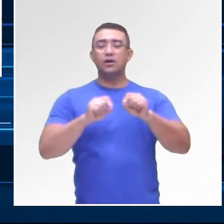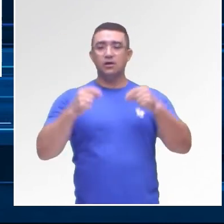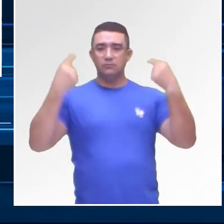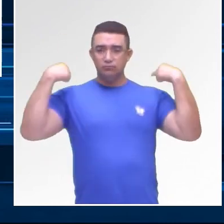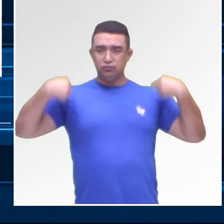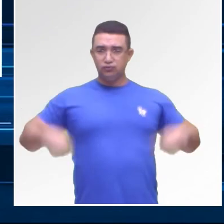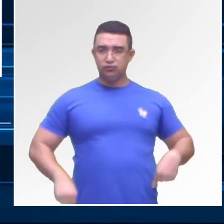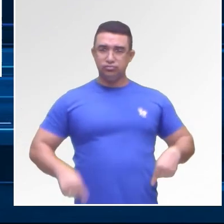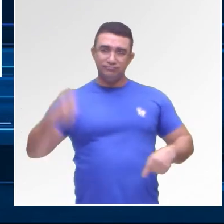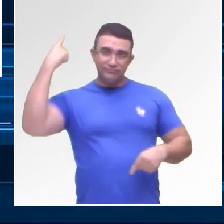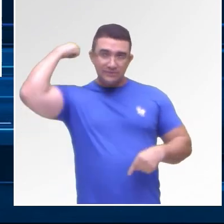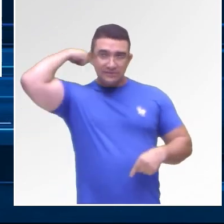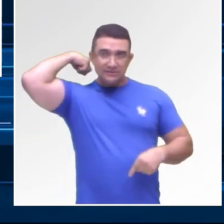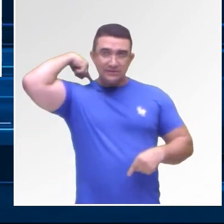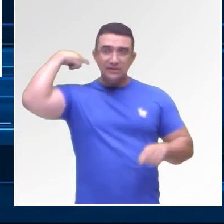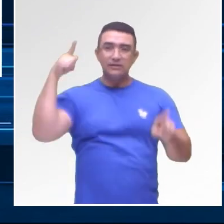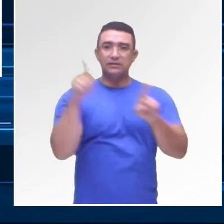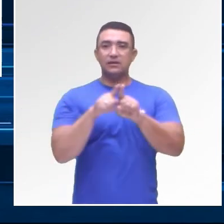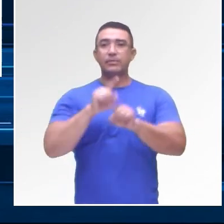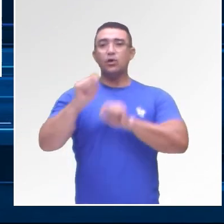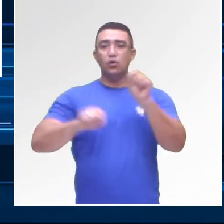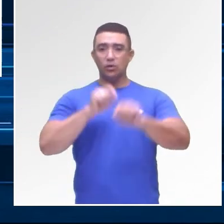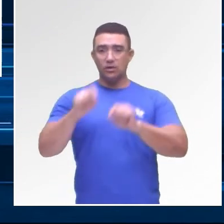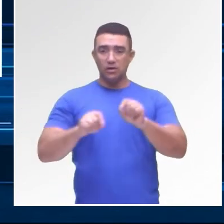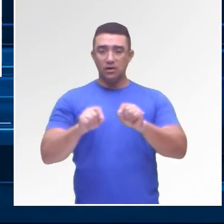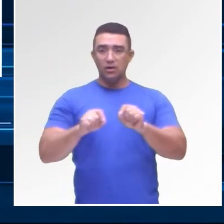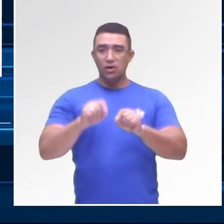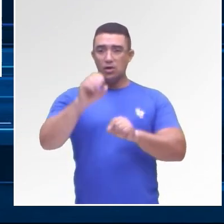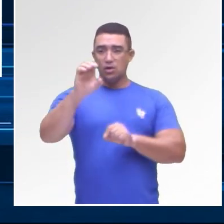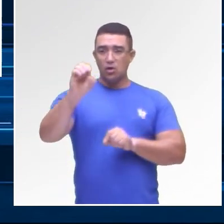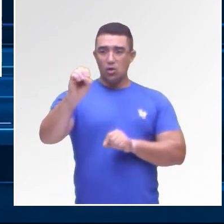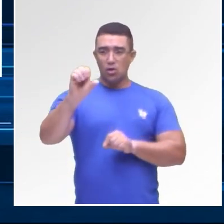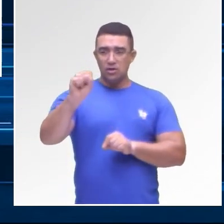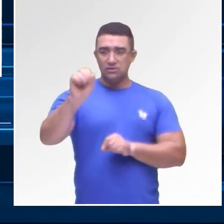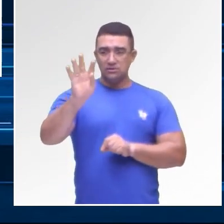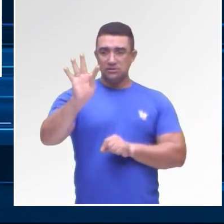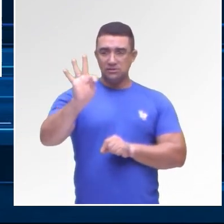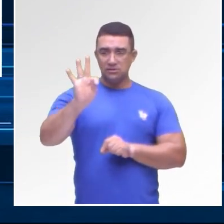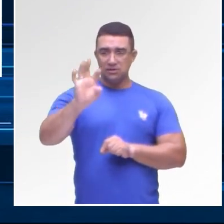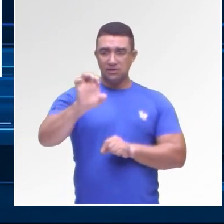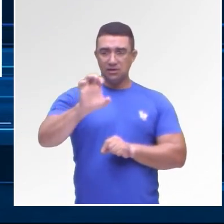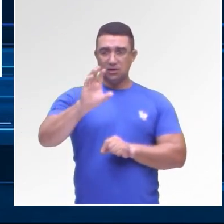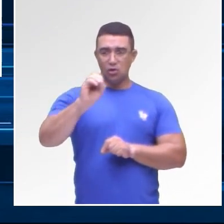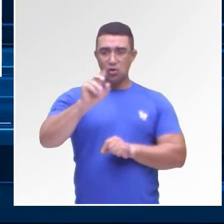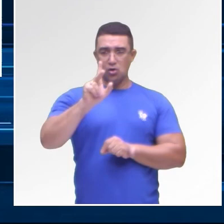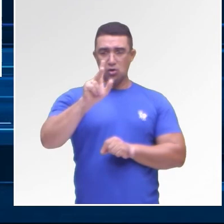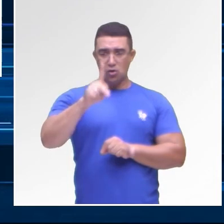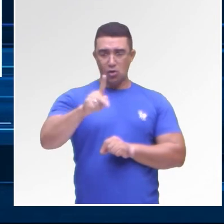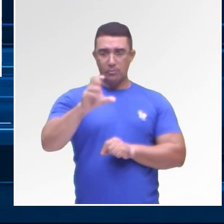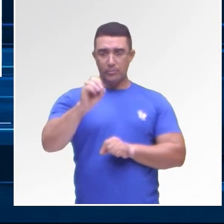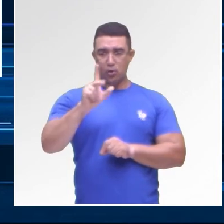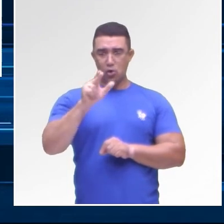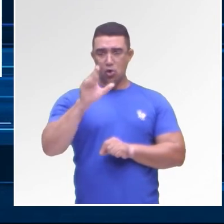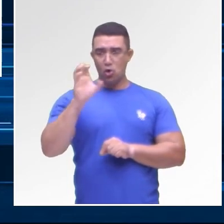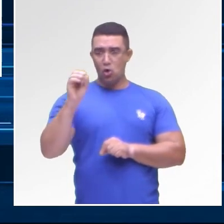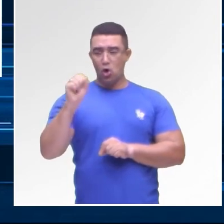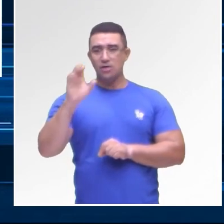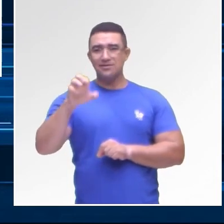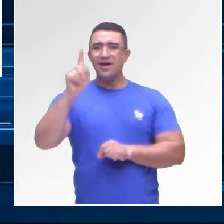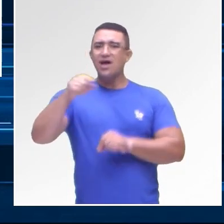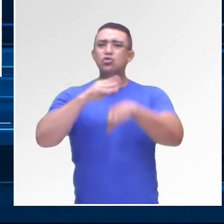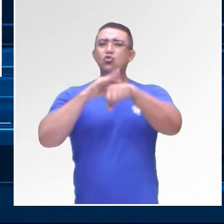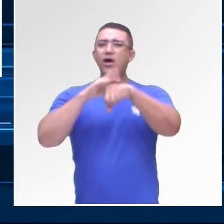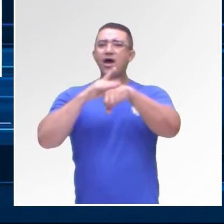problemas ósseos, né, principalmente a questão da osteoporose. Hoje a gente sabe que a osteoporose ela não está ligada somente